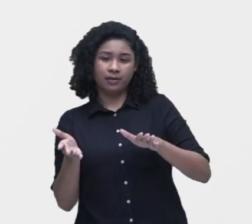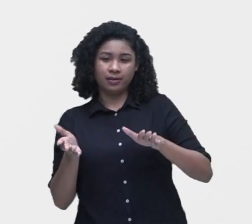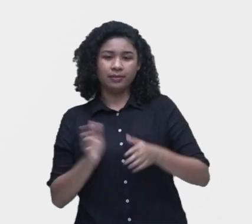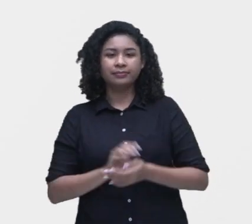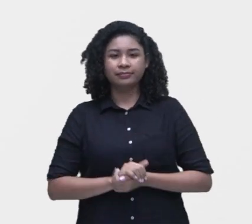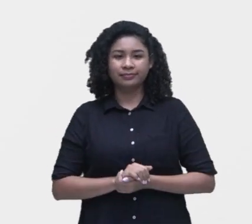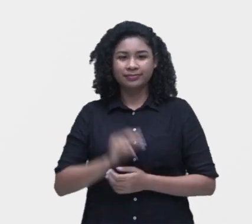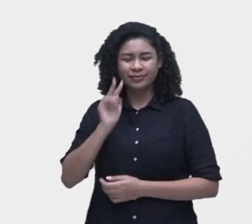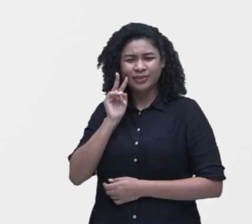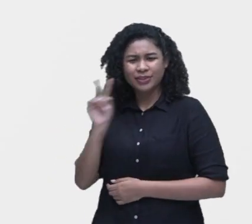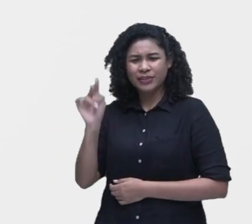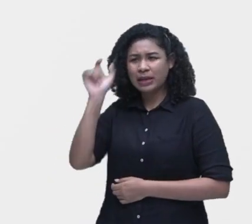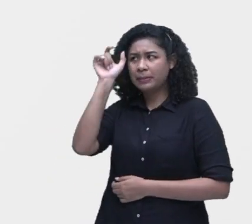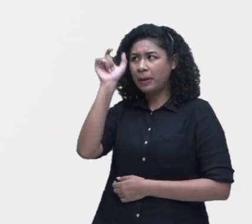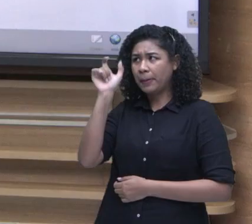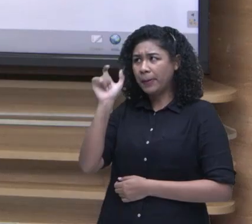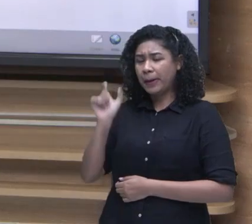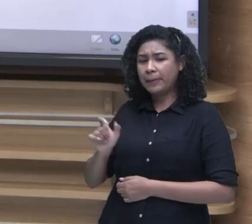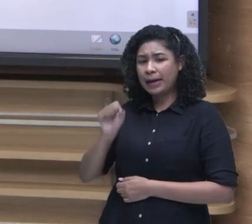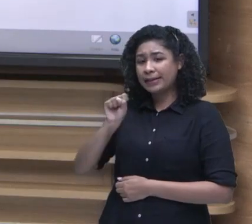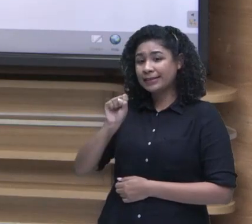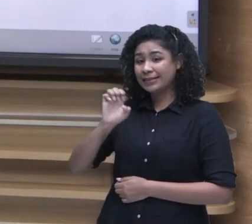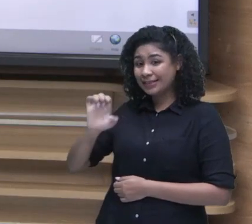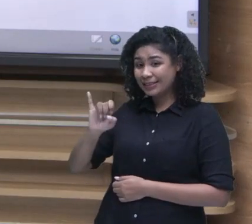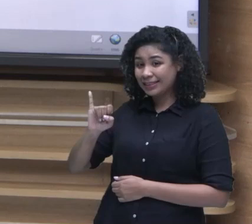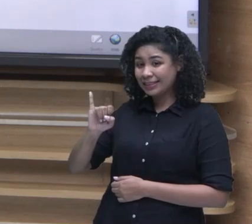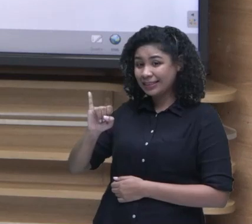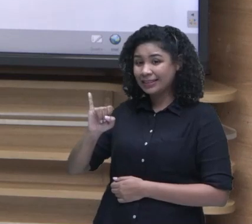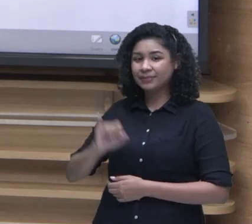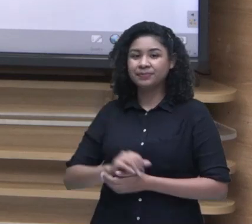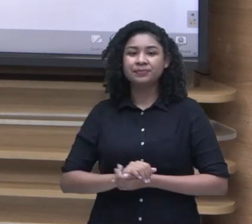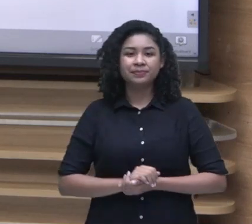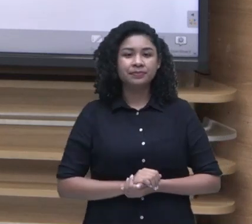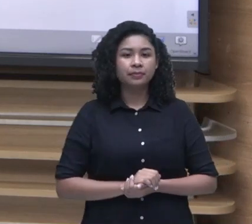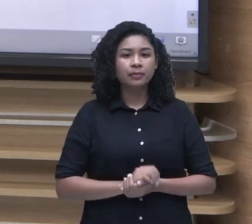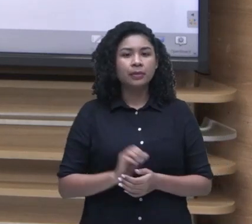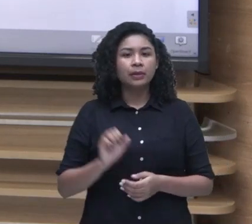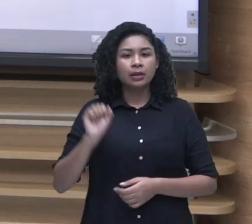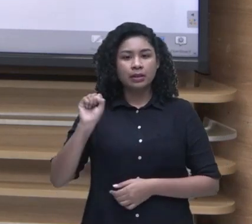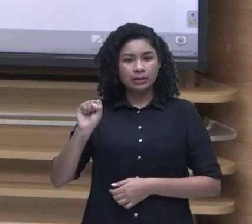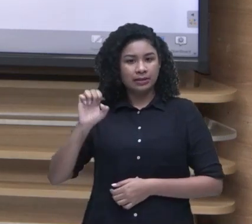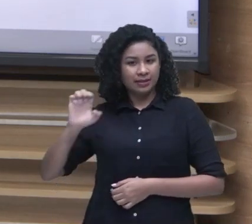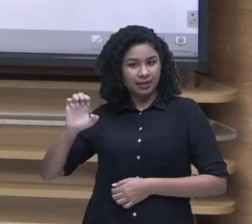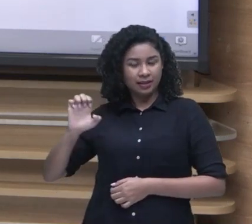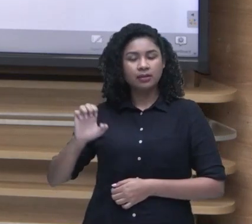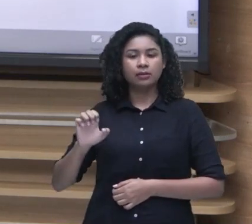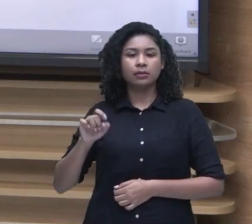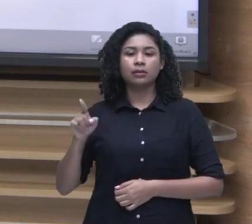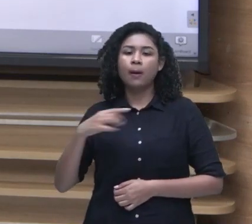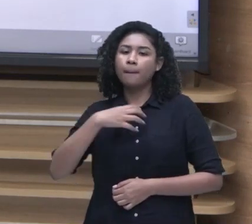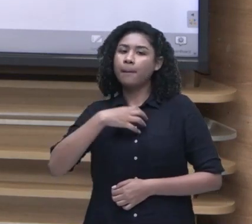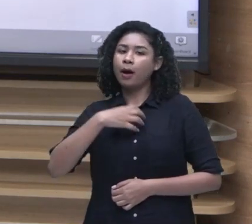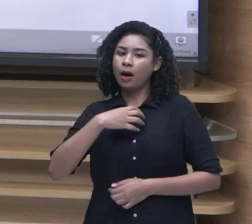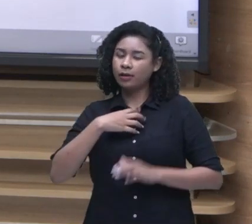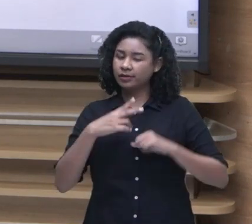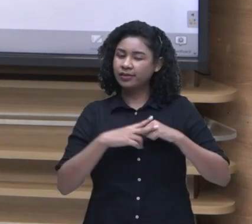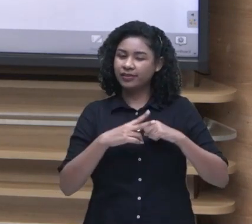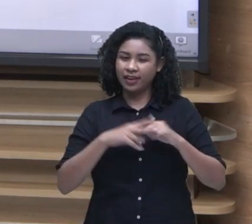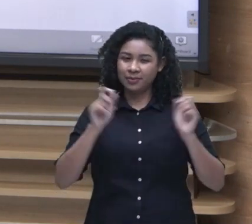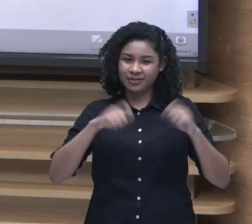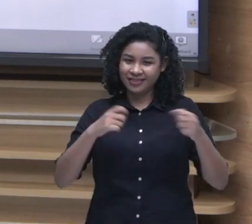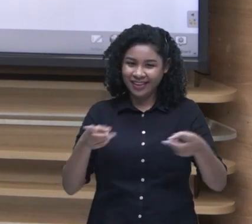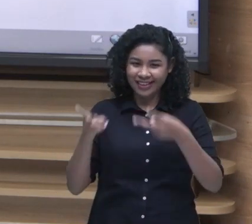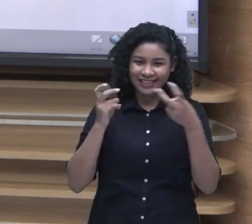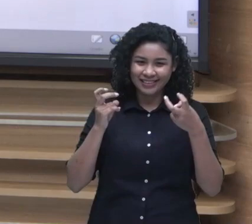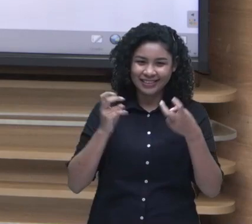se, né? Então já sabe mais ou menos qual é o modo verbal que está. Então vamos continuar. Num poema José,